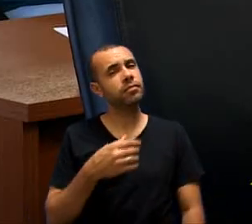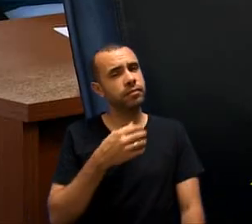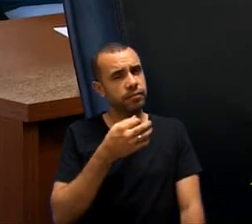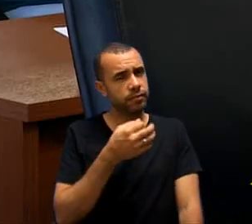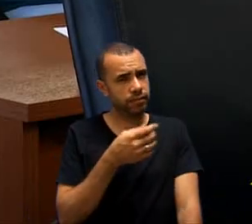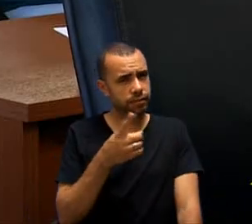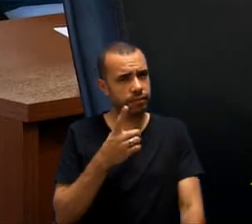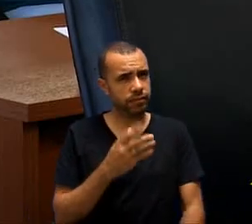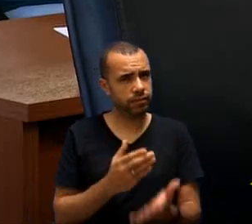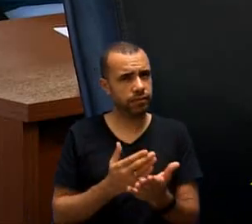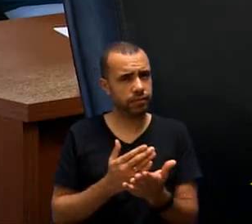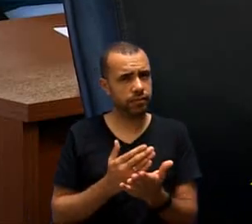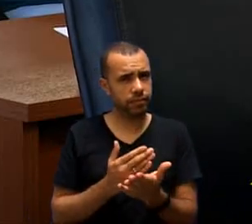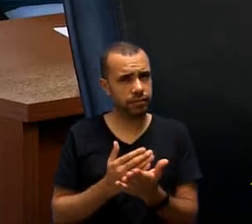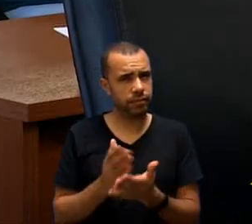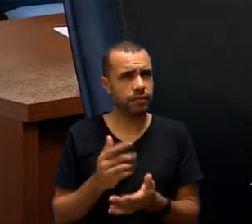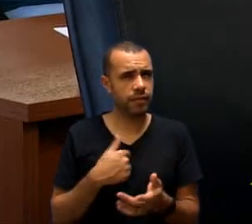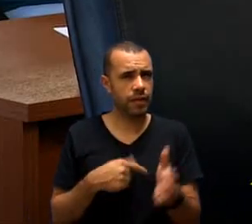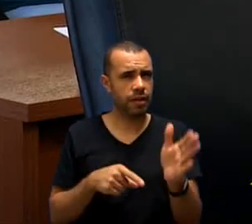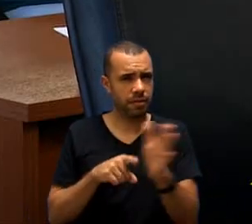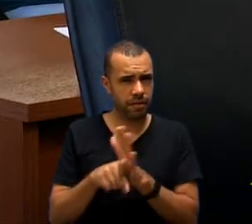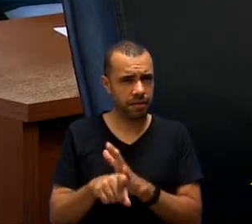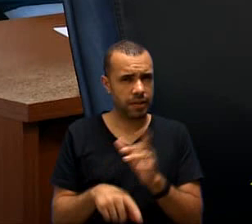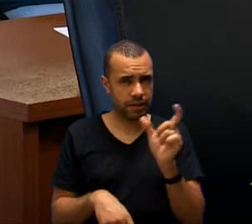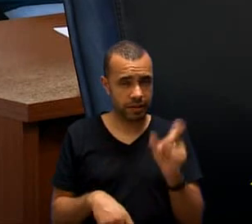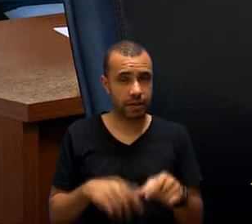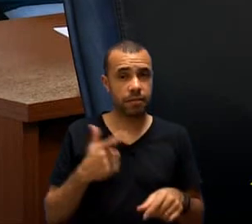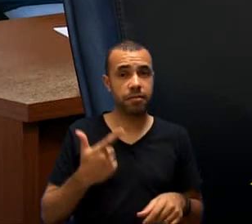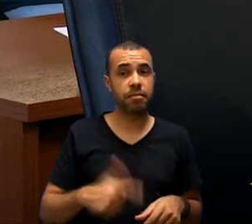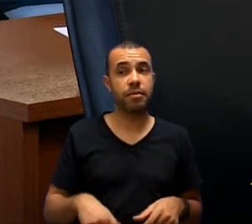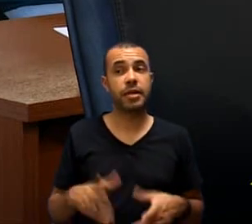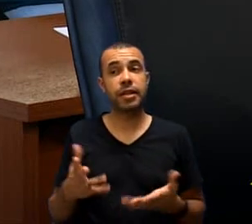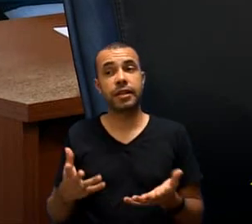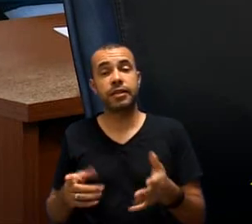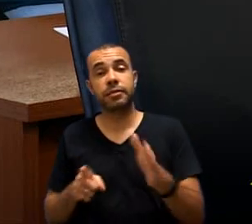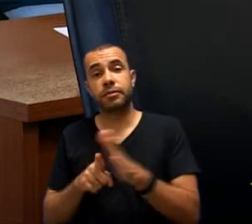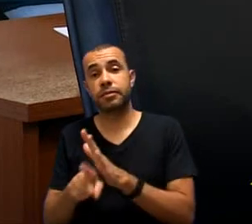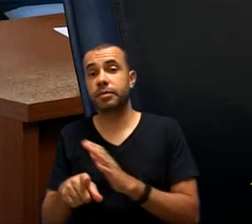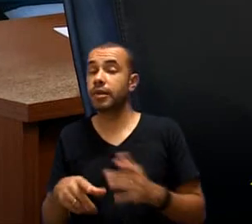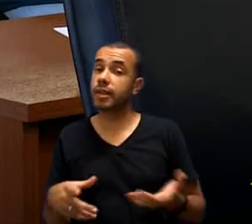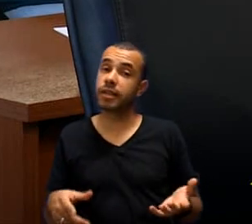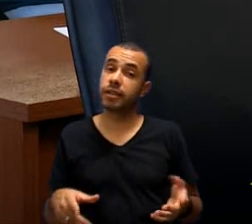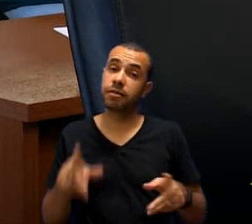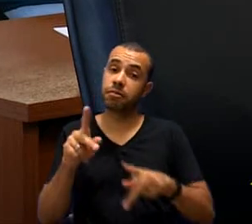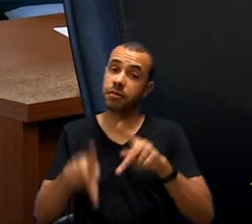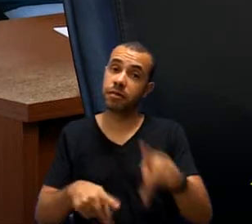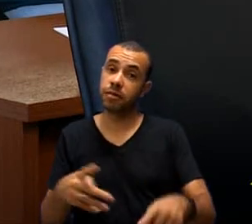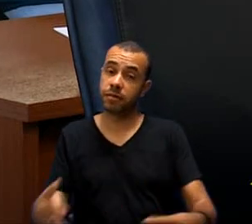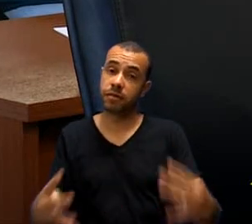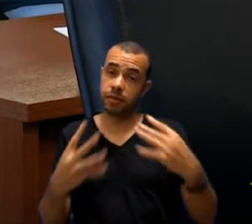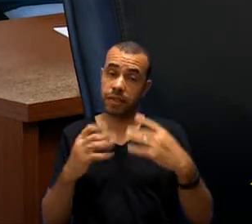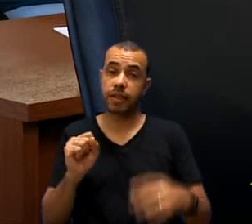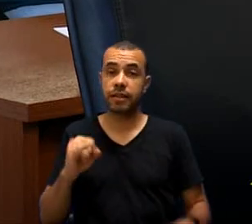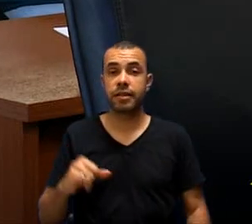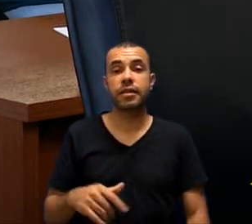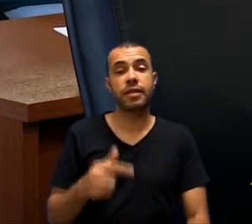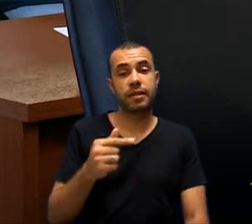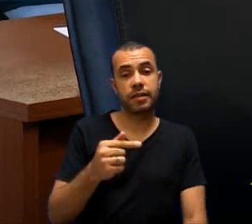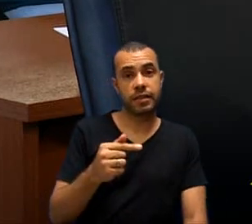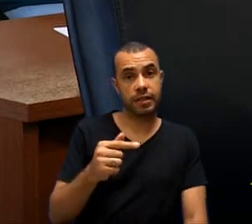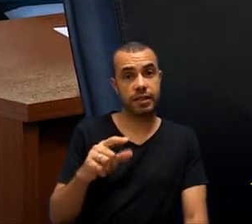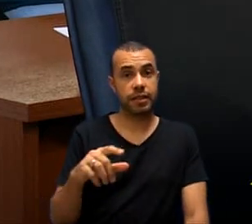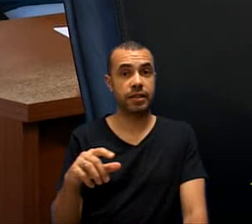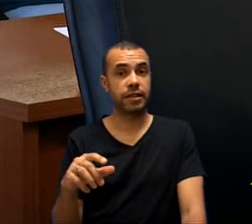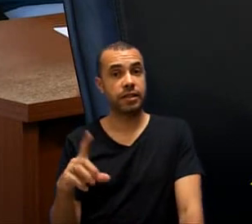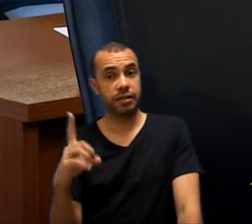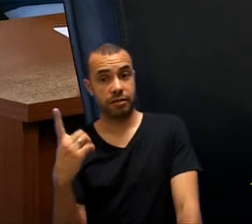pedir publicamente que, se então houver gordura dentro desse espaço de 17 milhões de dólares de